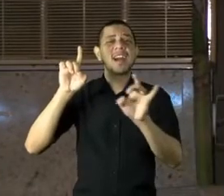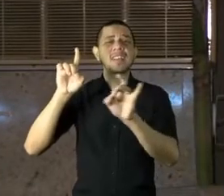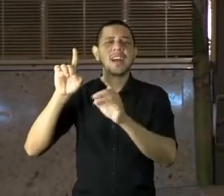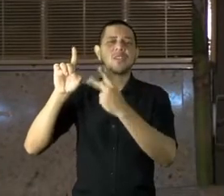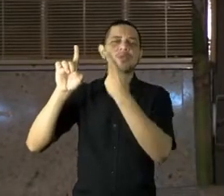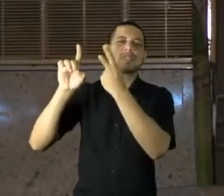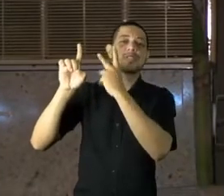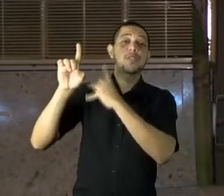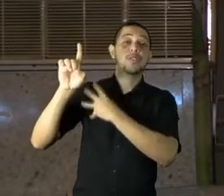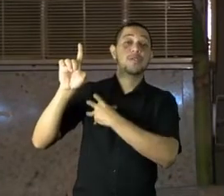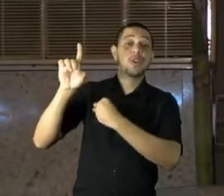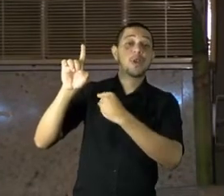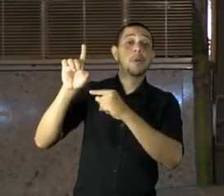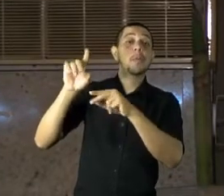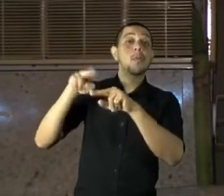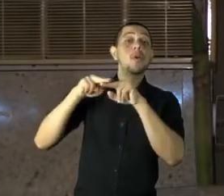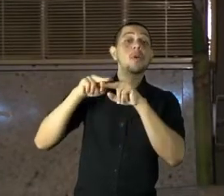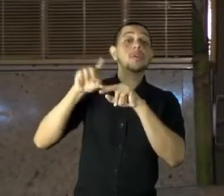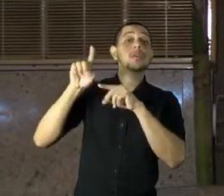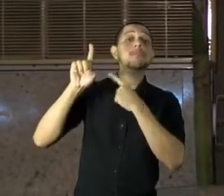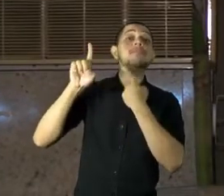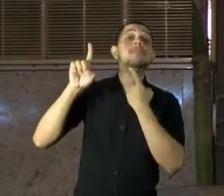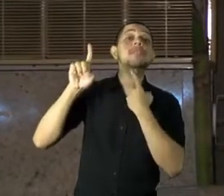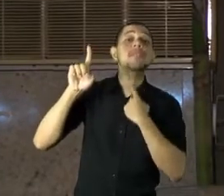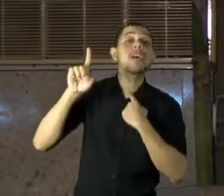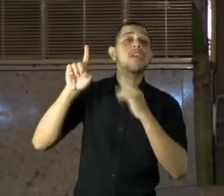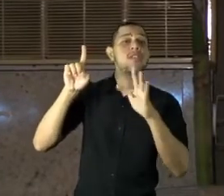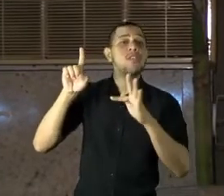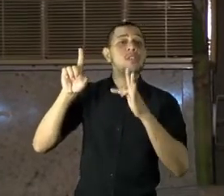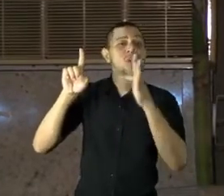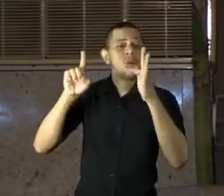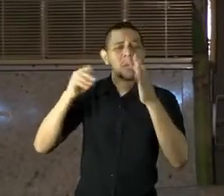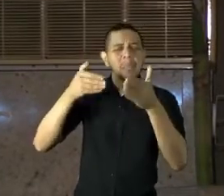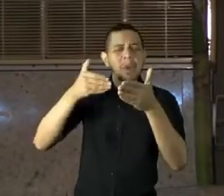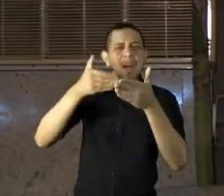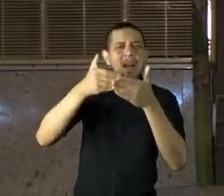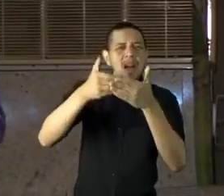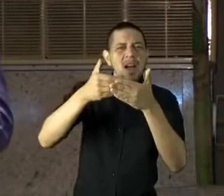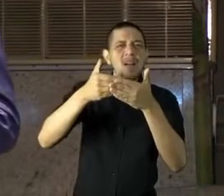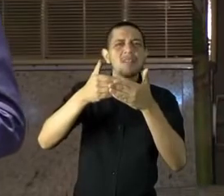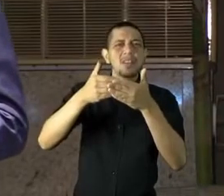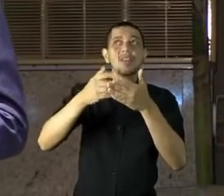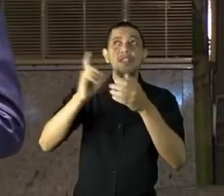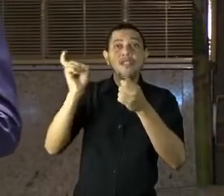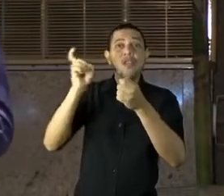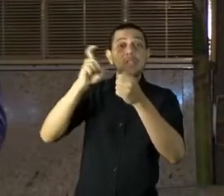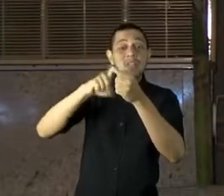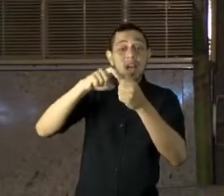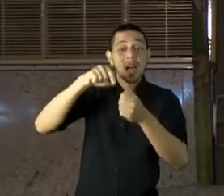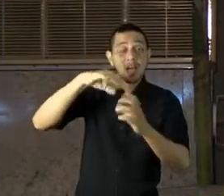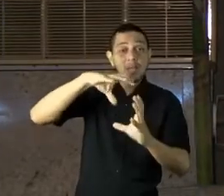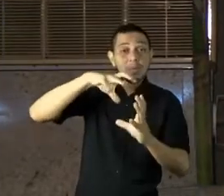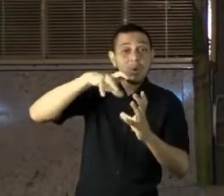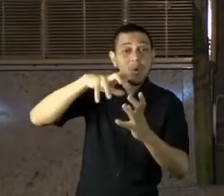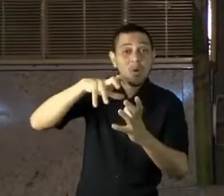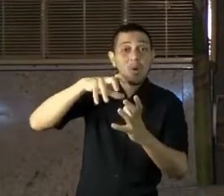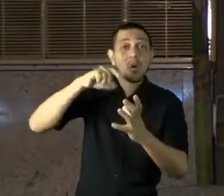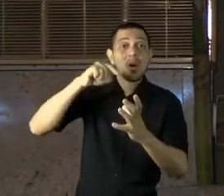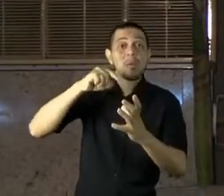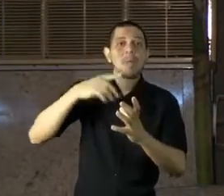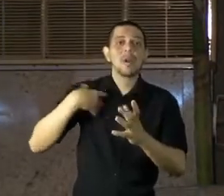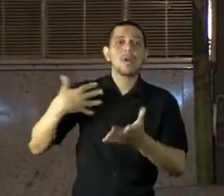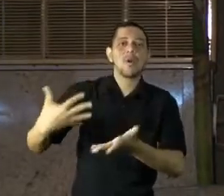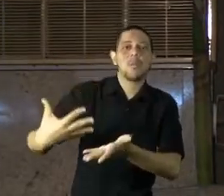filhos e ele quer um dia muito em breve virá esse mundo voltar a esse mundo